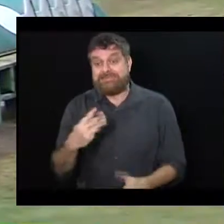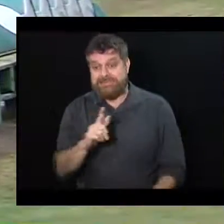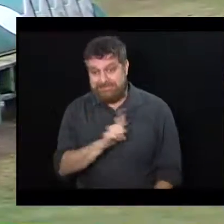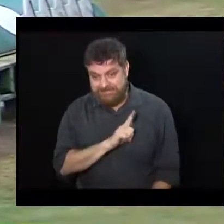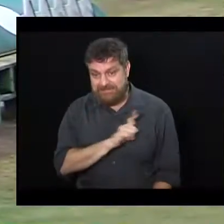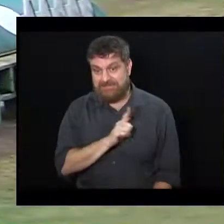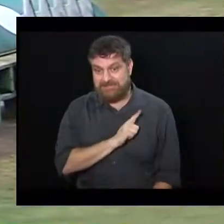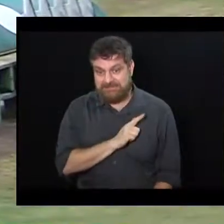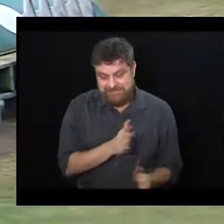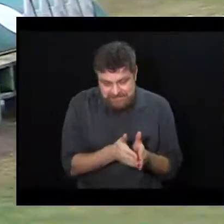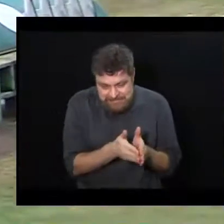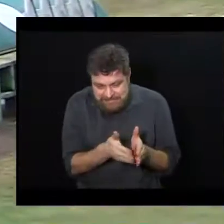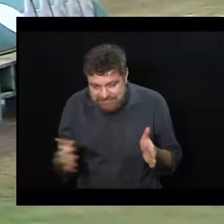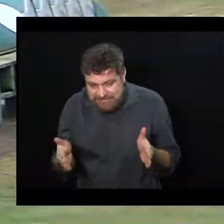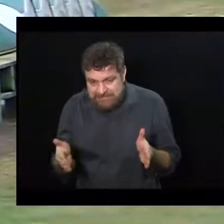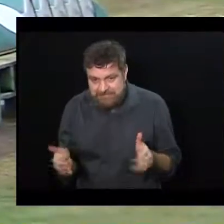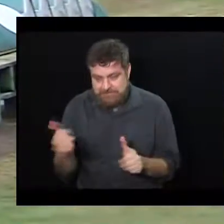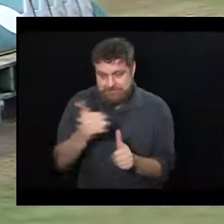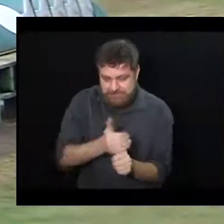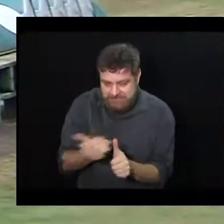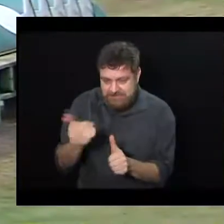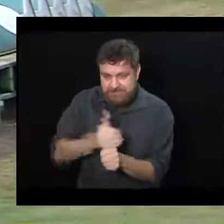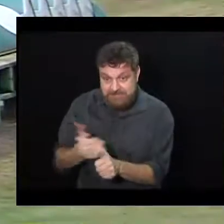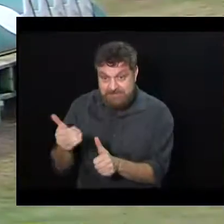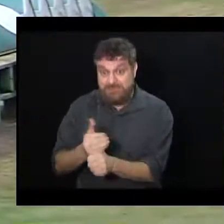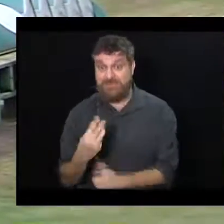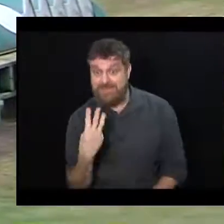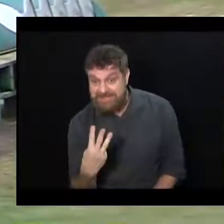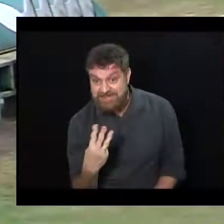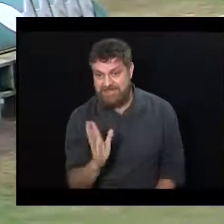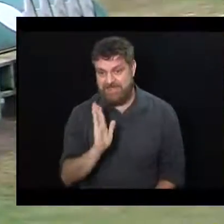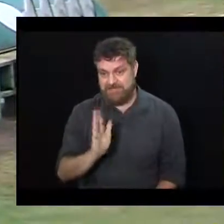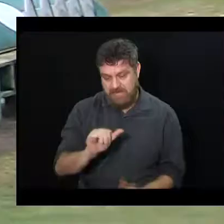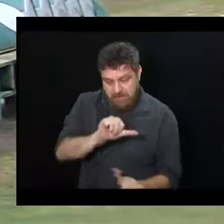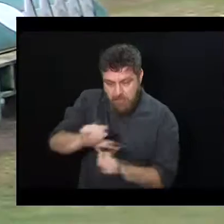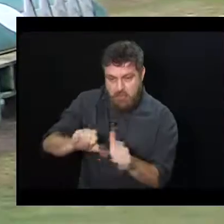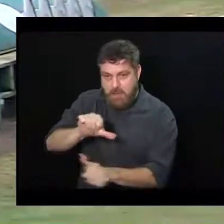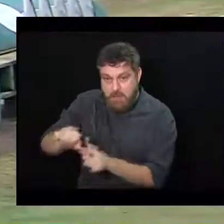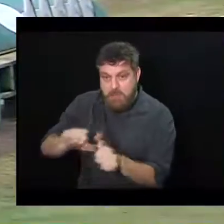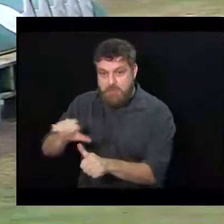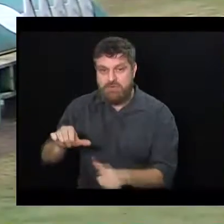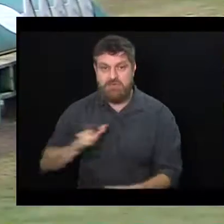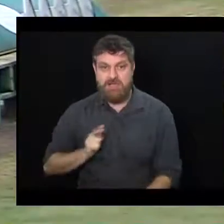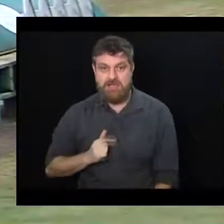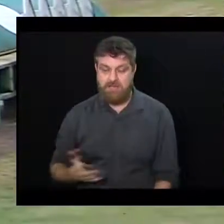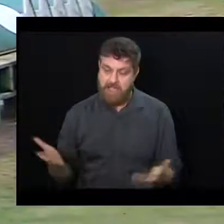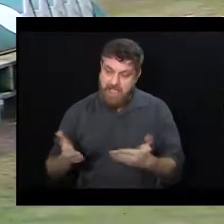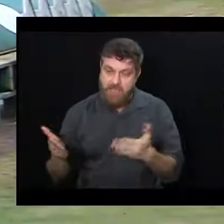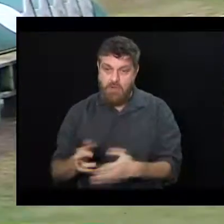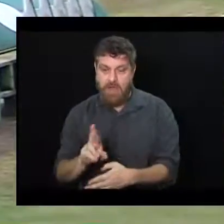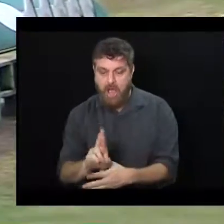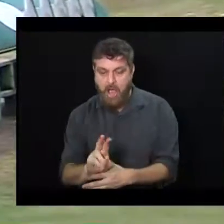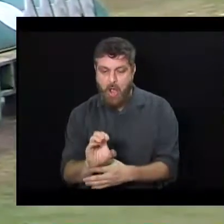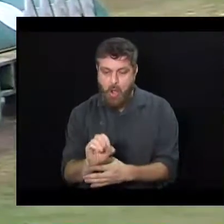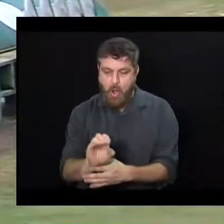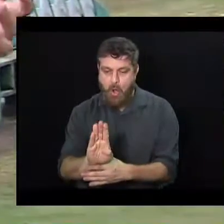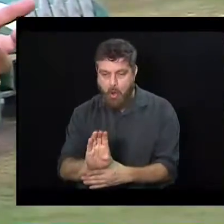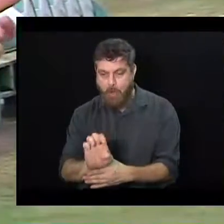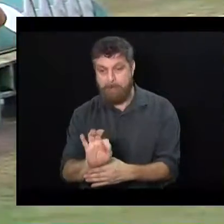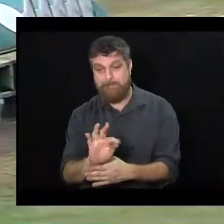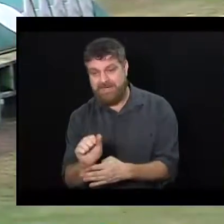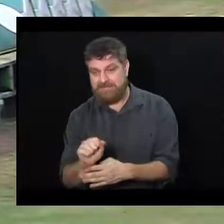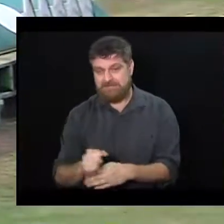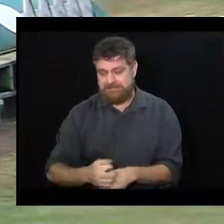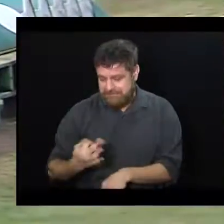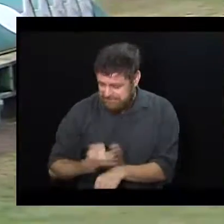Bucre na temporada. Começou com os Marlos, depois o Vinícius Eutrópio. Aí chegou o Roberto Fonseca, claro, vai tentar